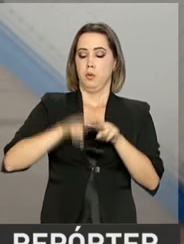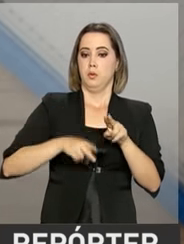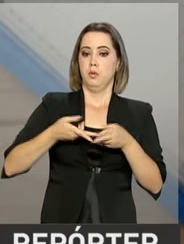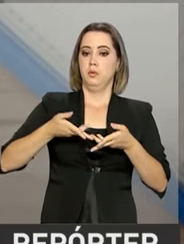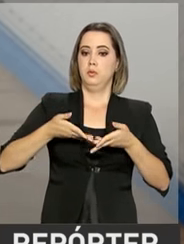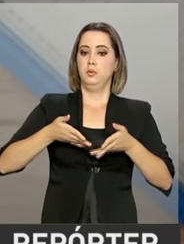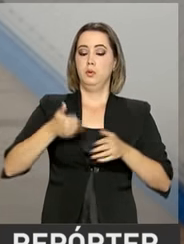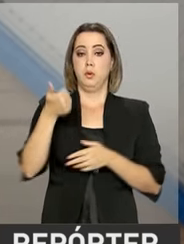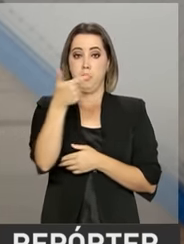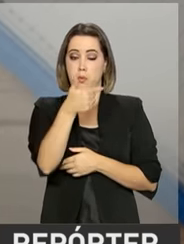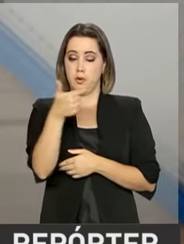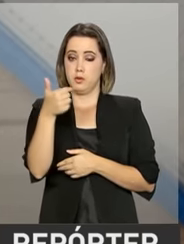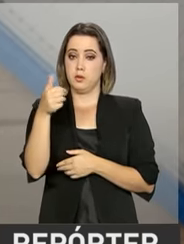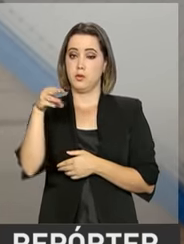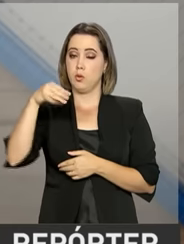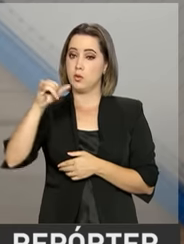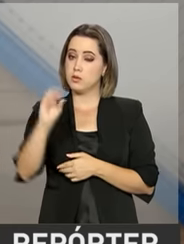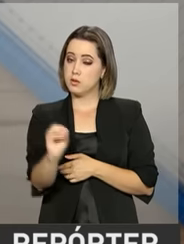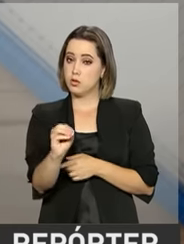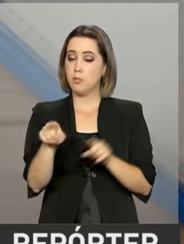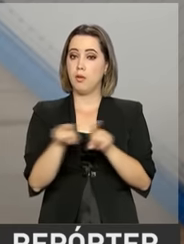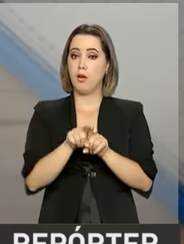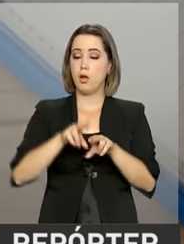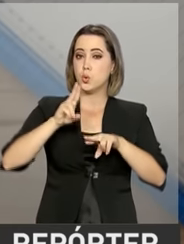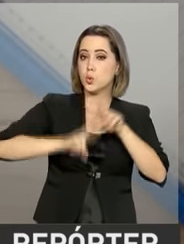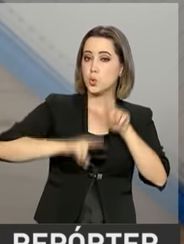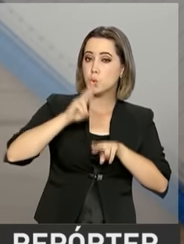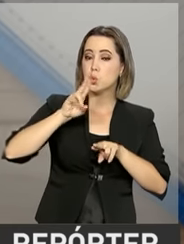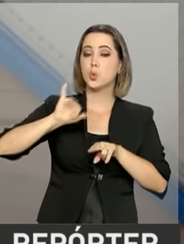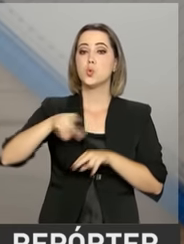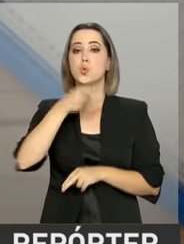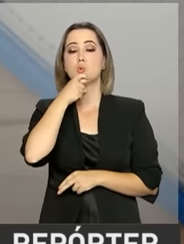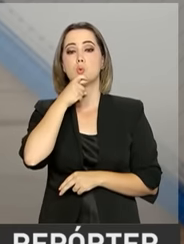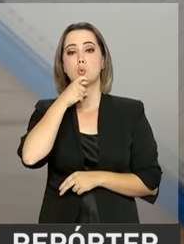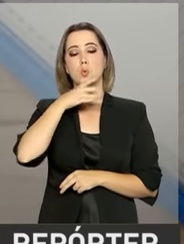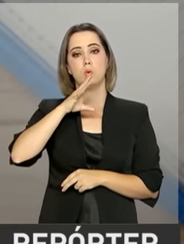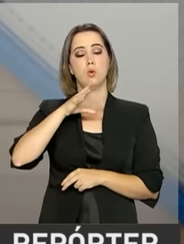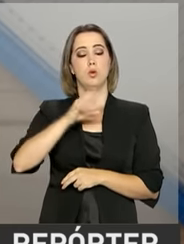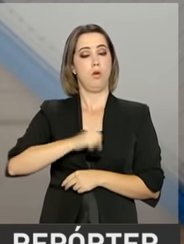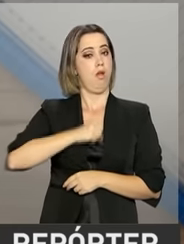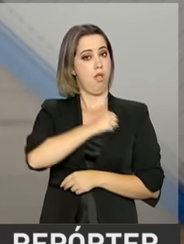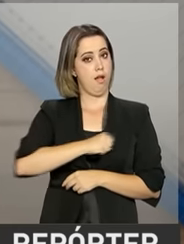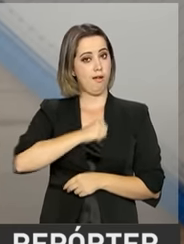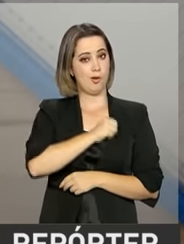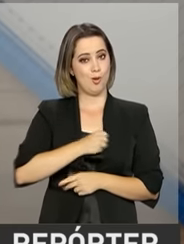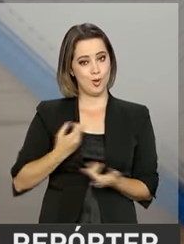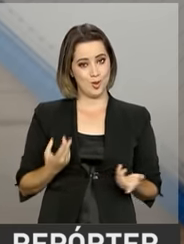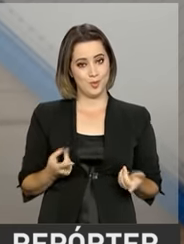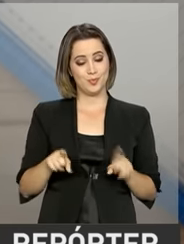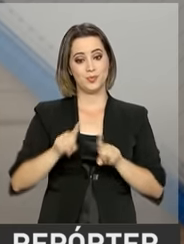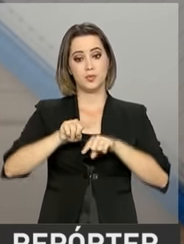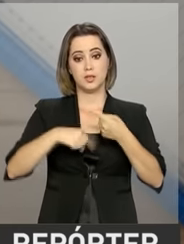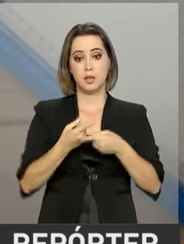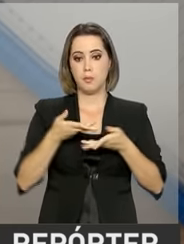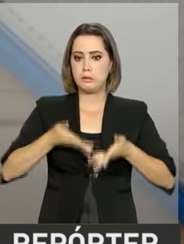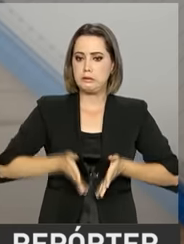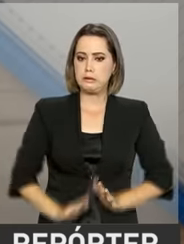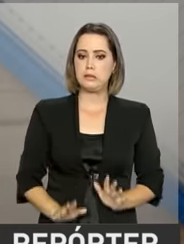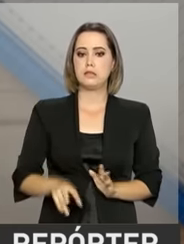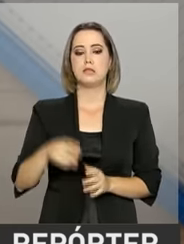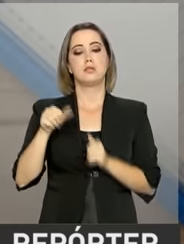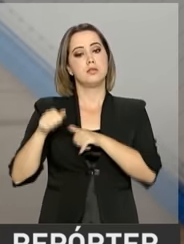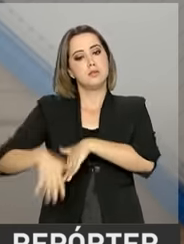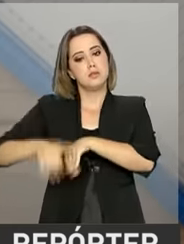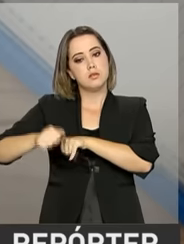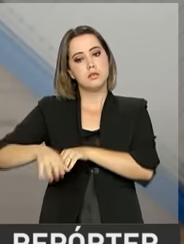julho e agosto em 16 de junho começa o período destinado aos trabalhadores nascidos em setembro outubro e